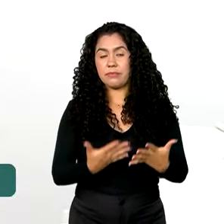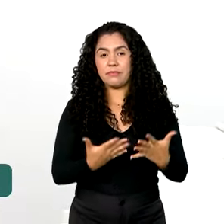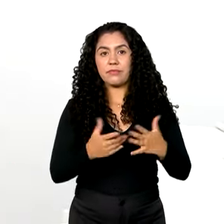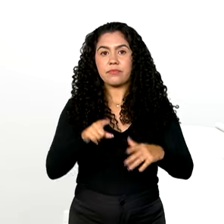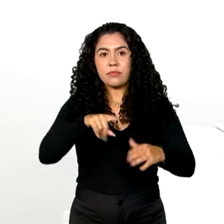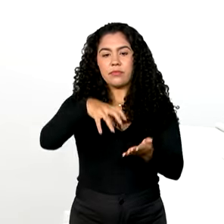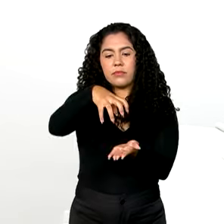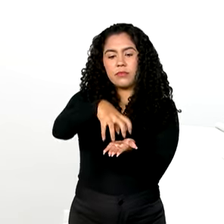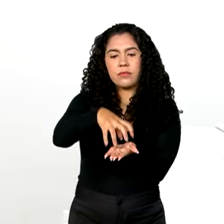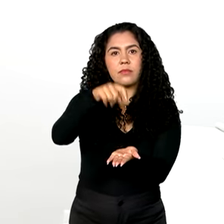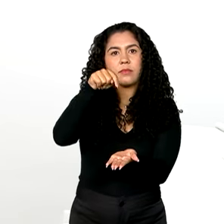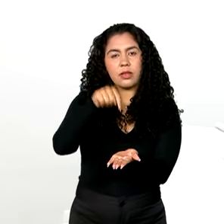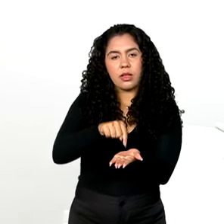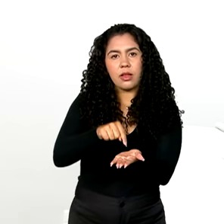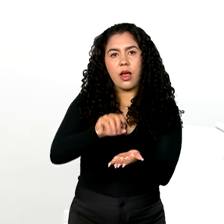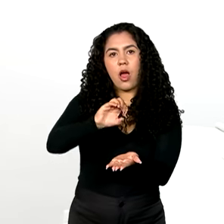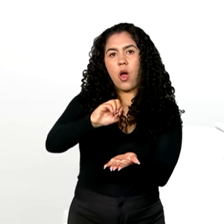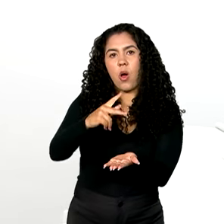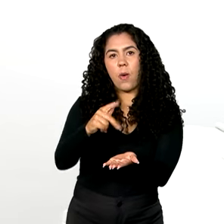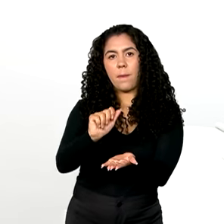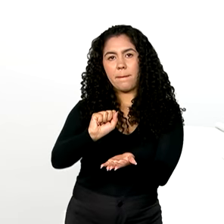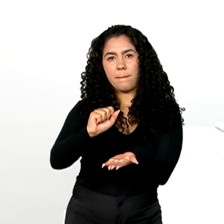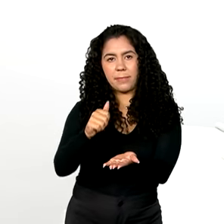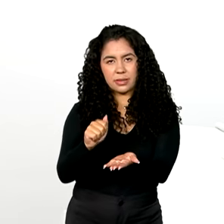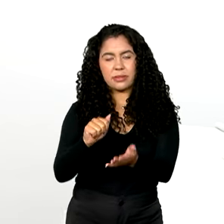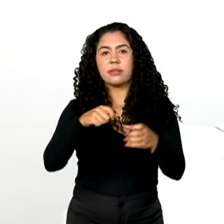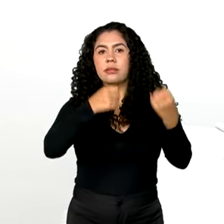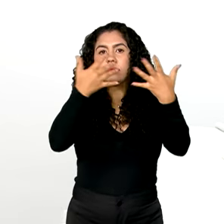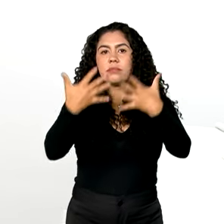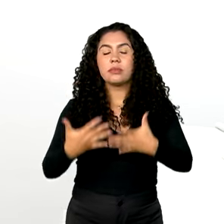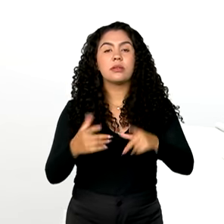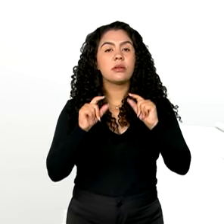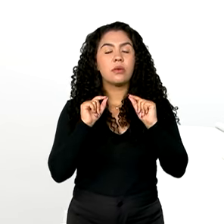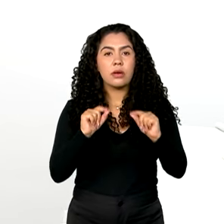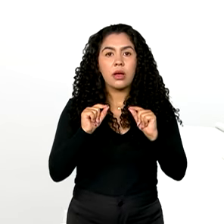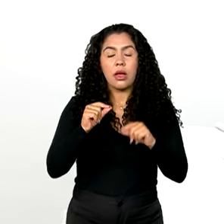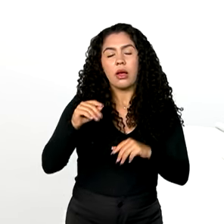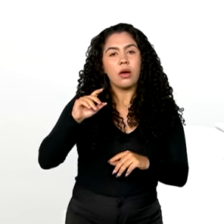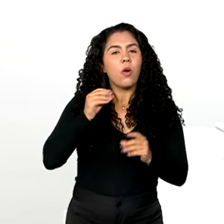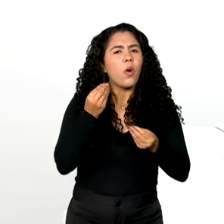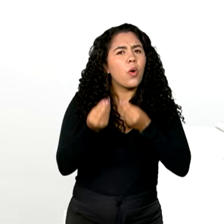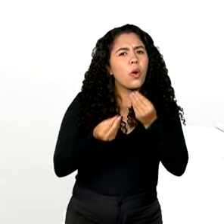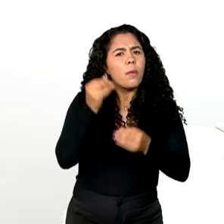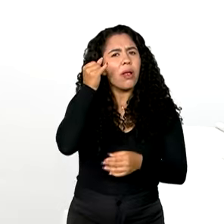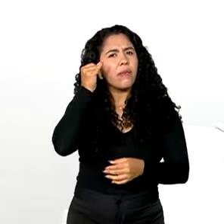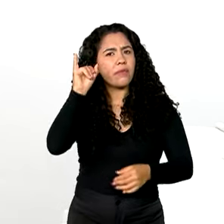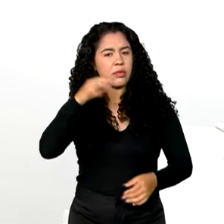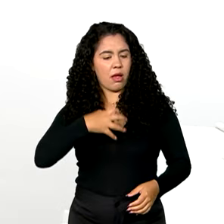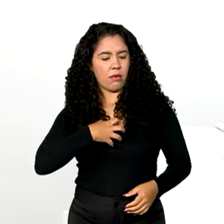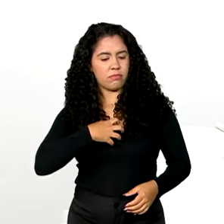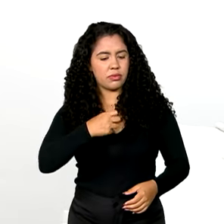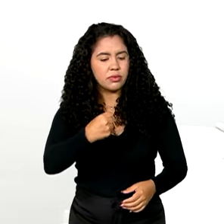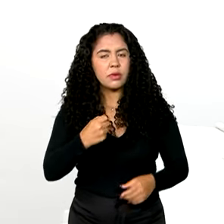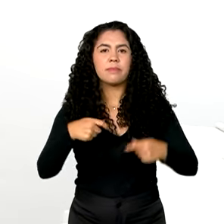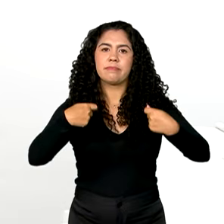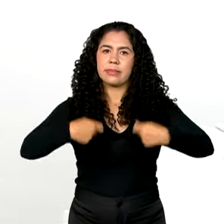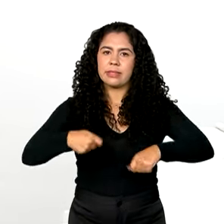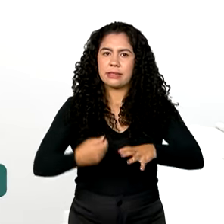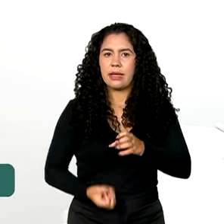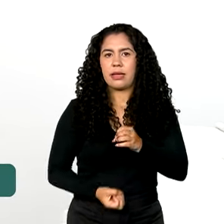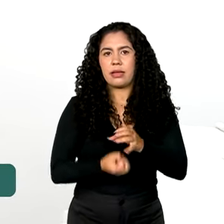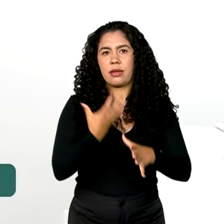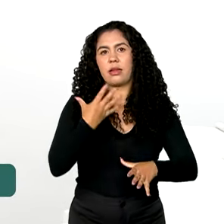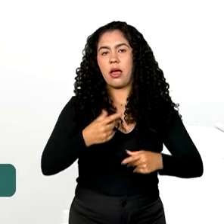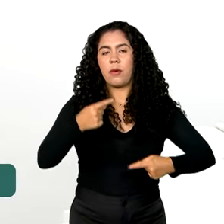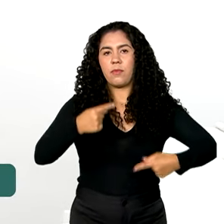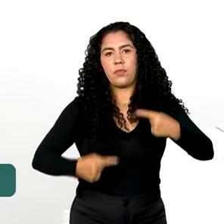Pan-Americana de Saúde, a OPAS, uma das principais maneiras de se evitar o suicídio é a implementação de políticas